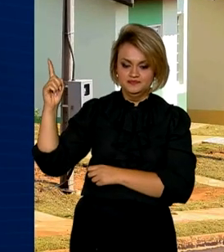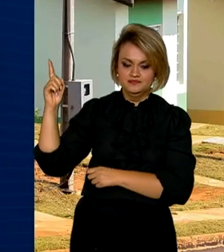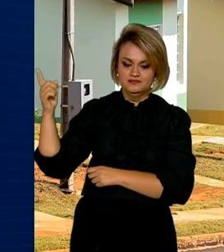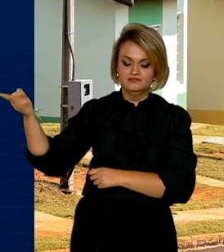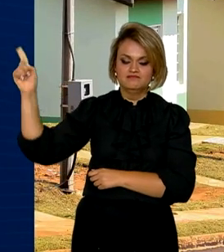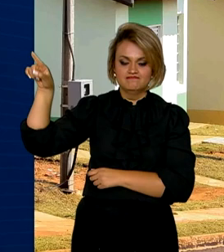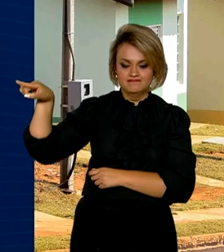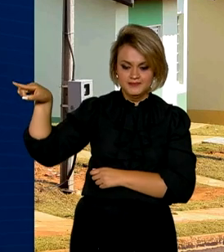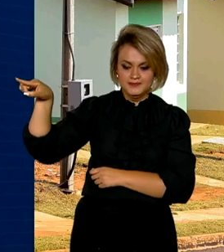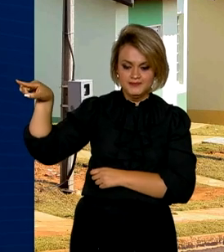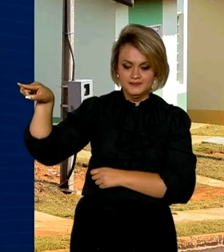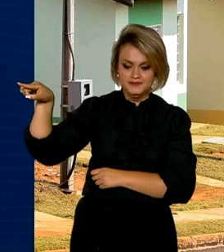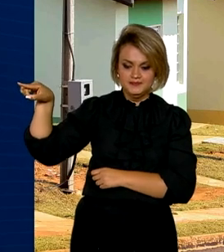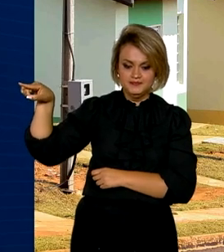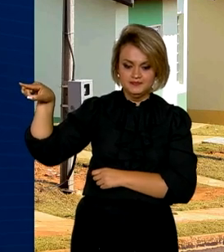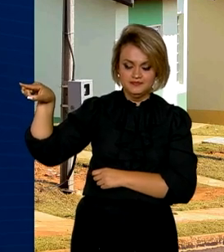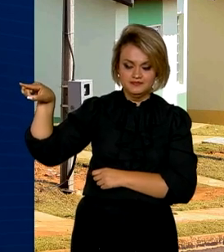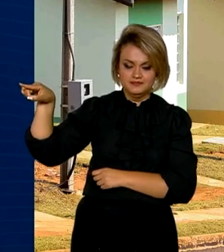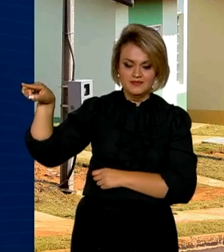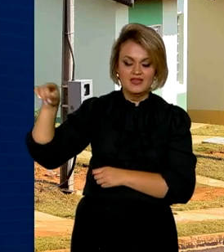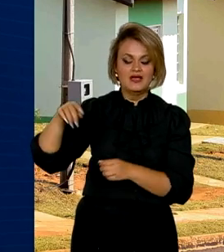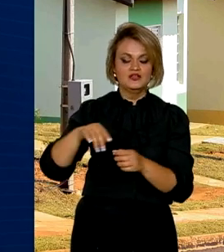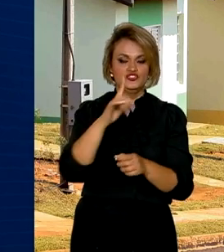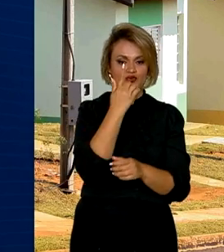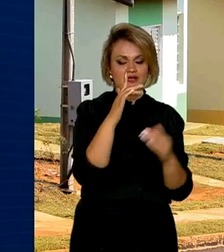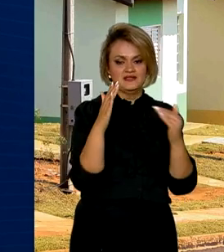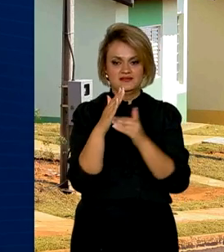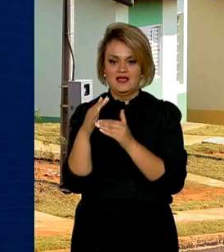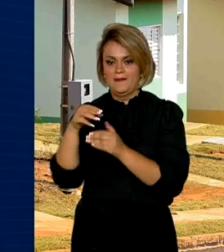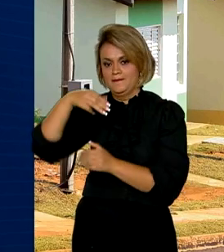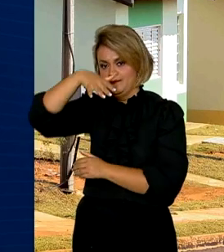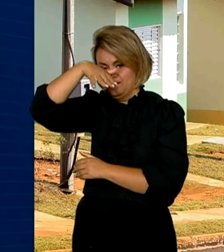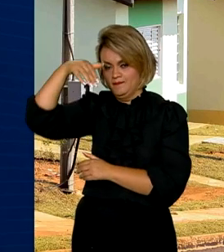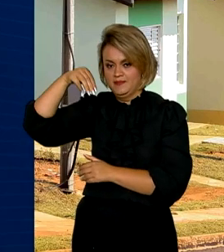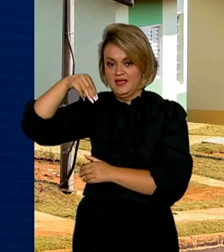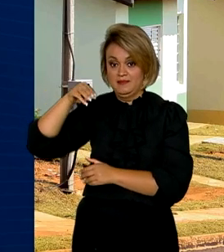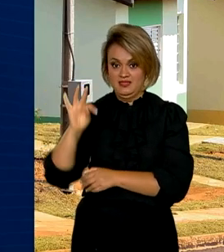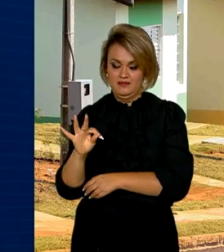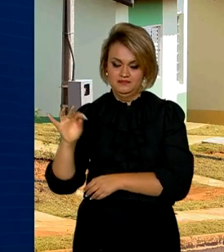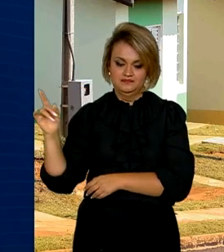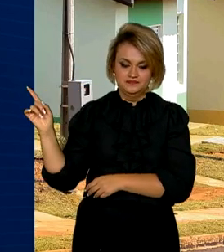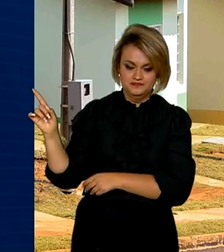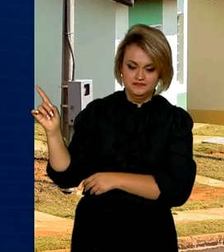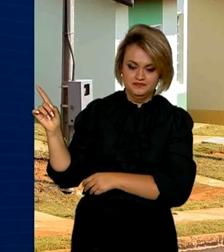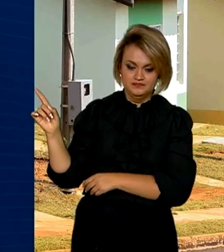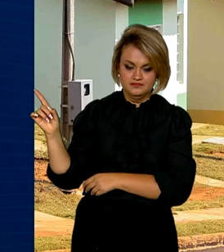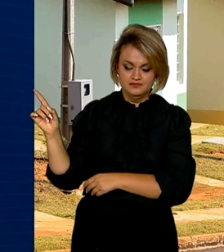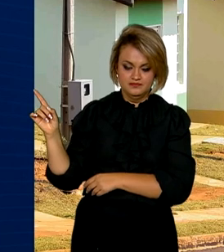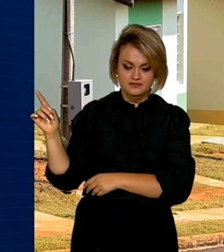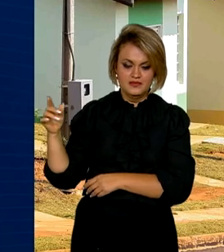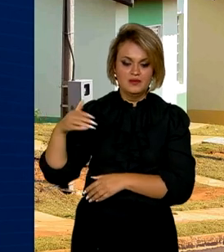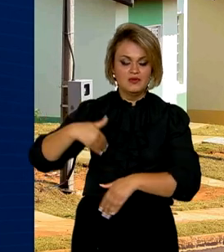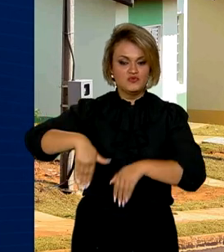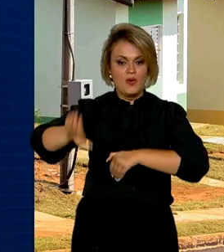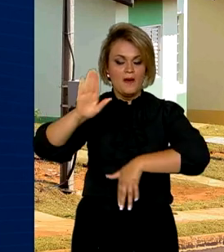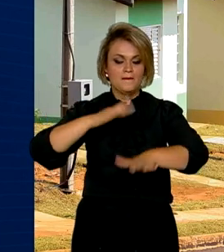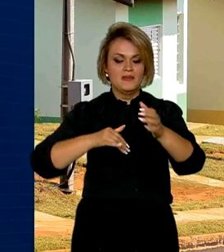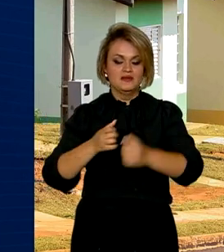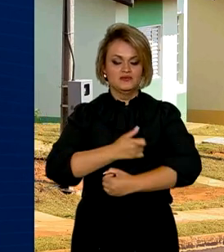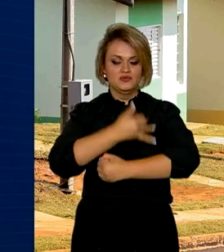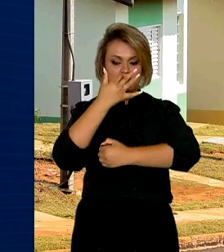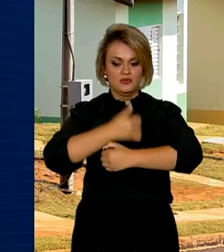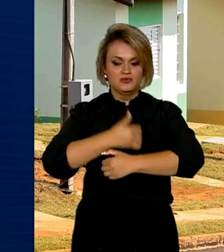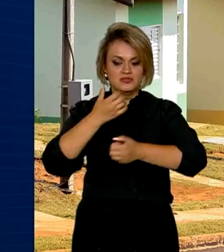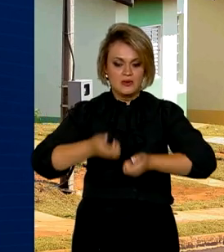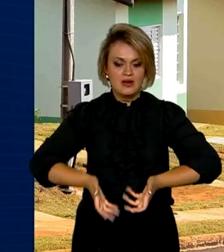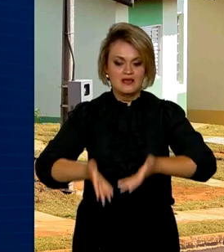da BR-080, que liga Goiás a Mato Grosso, da ferrovia de integração do Centro-Oeste para o escoamento da produção de grãos